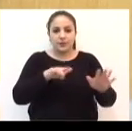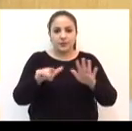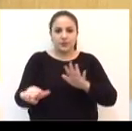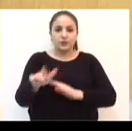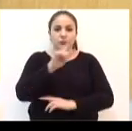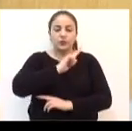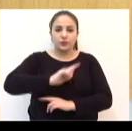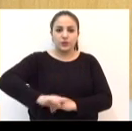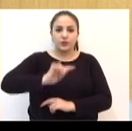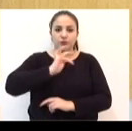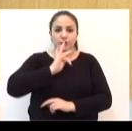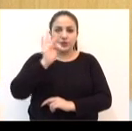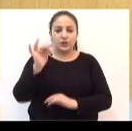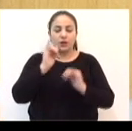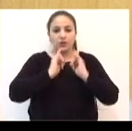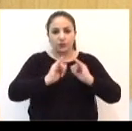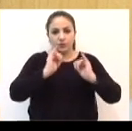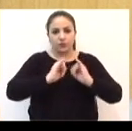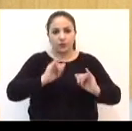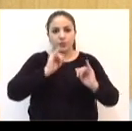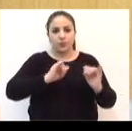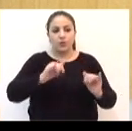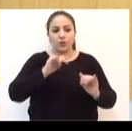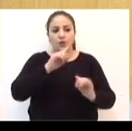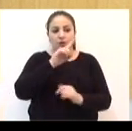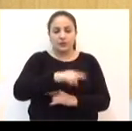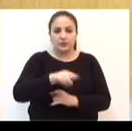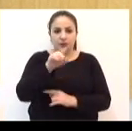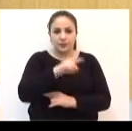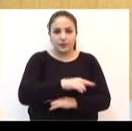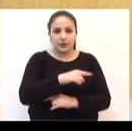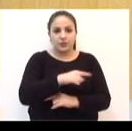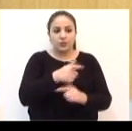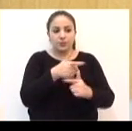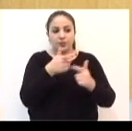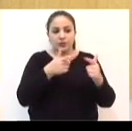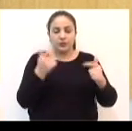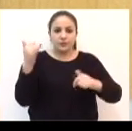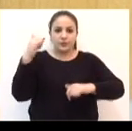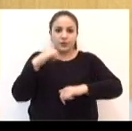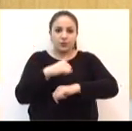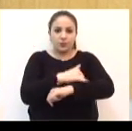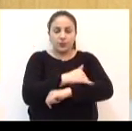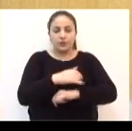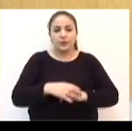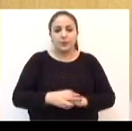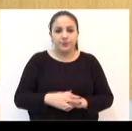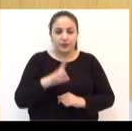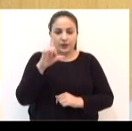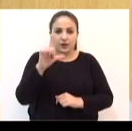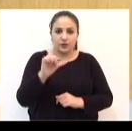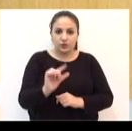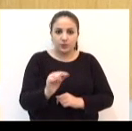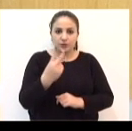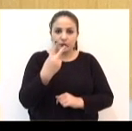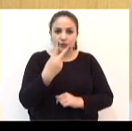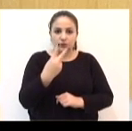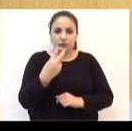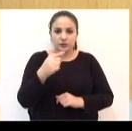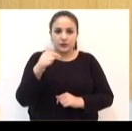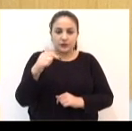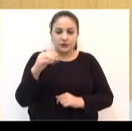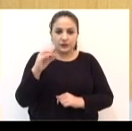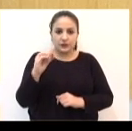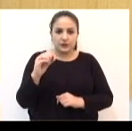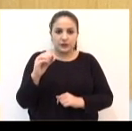governo federal anunciou um corte no programa de ampliação dos aeroportos. A redução foi de 270